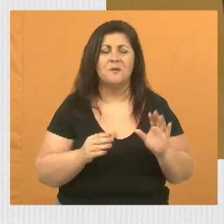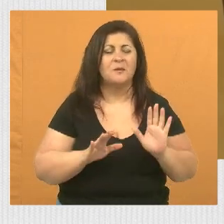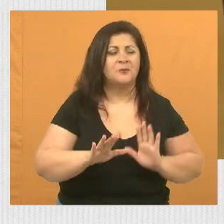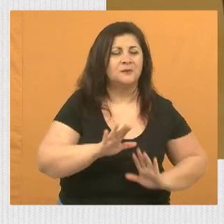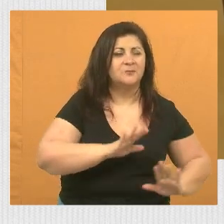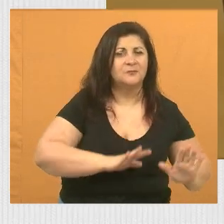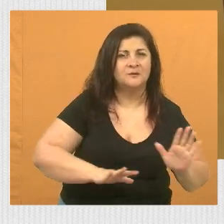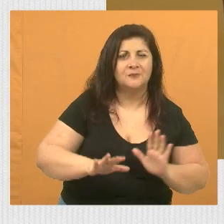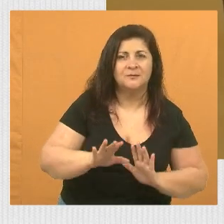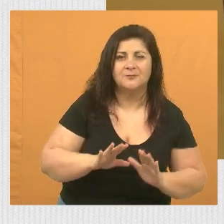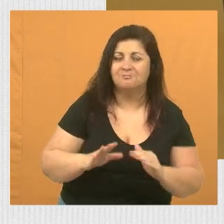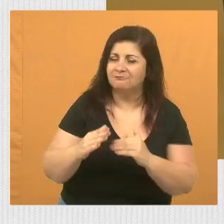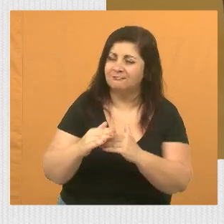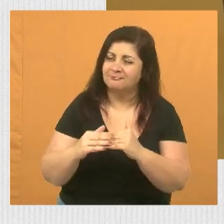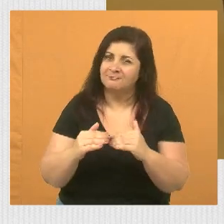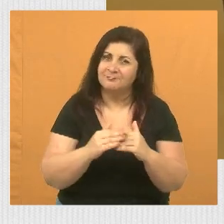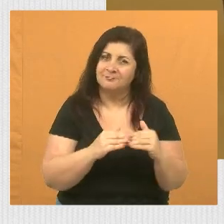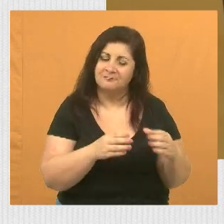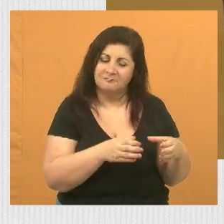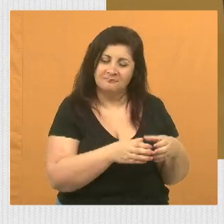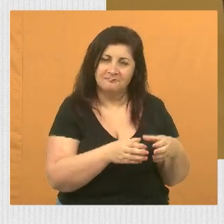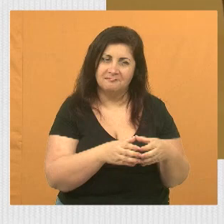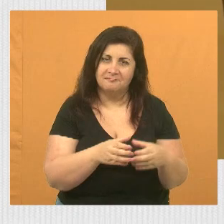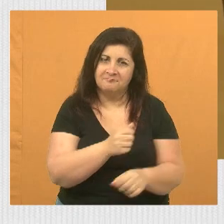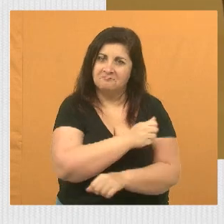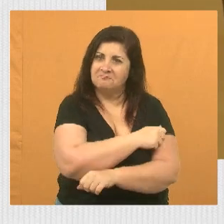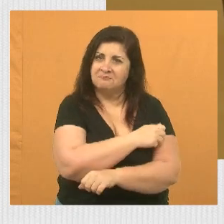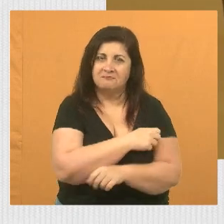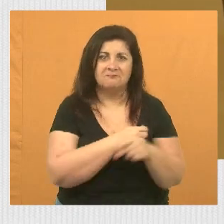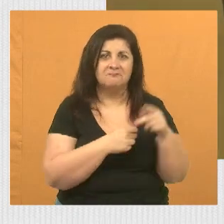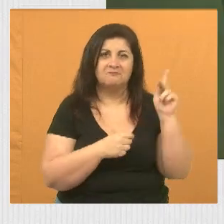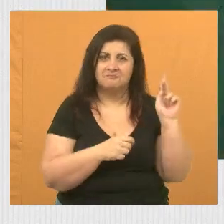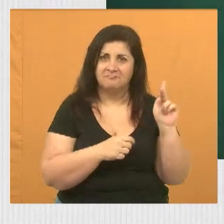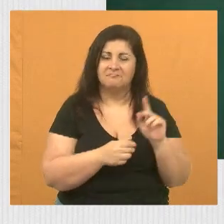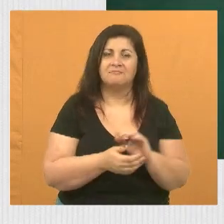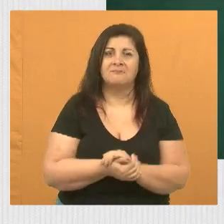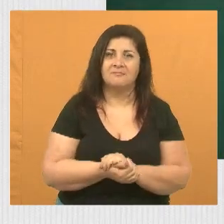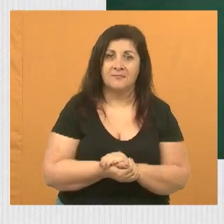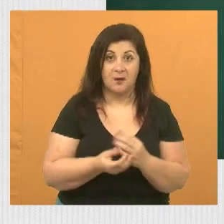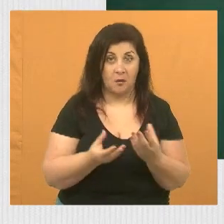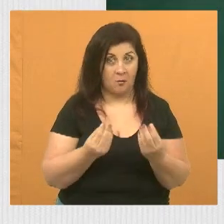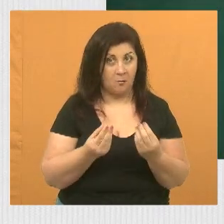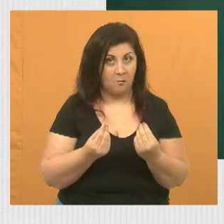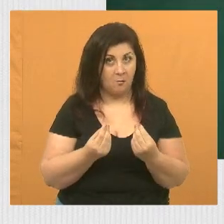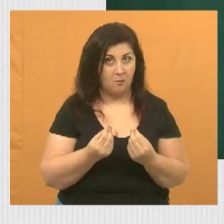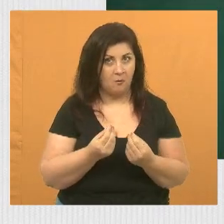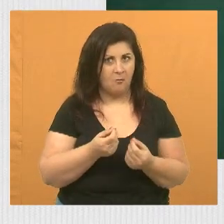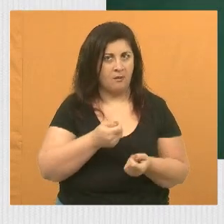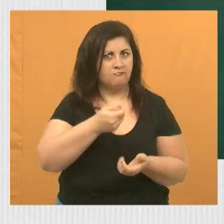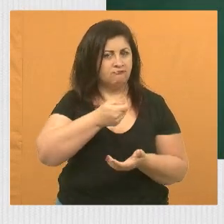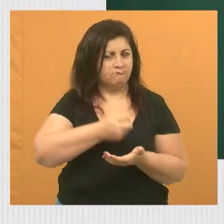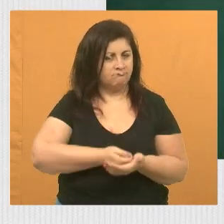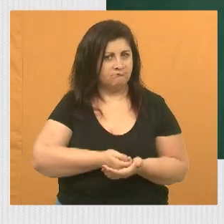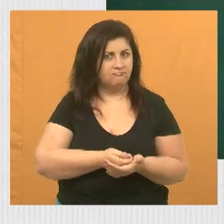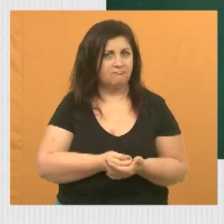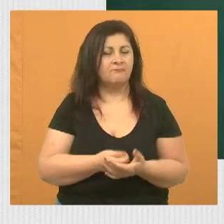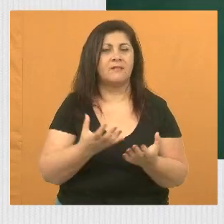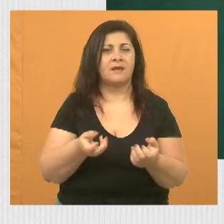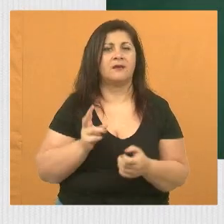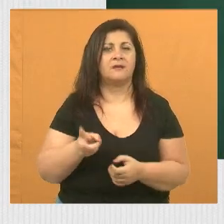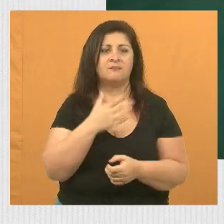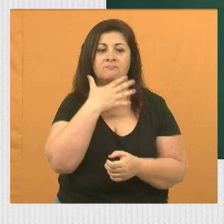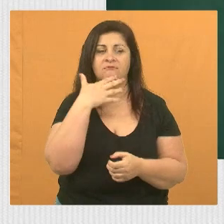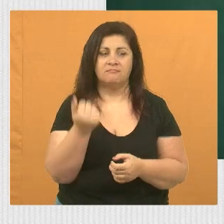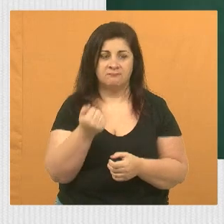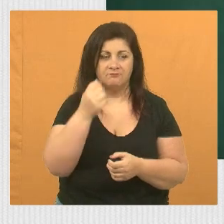cuidadosa, zelosa com a turma dela, com os alunos dela. É exigente, né? Ela quer sempre o melhor para eles, isso é